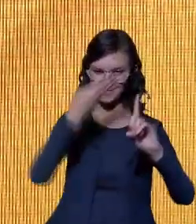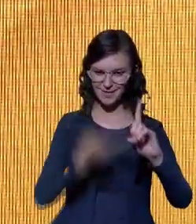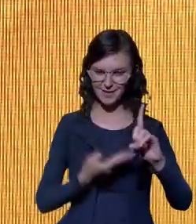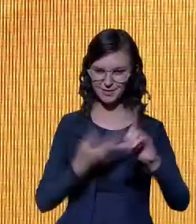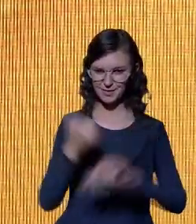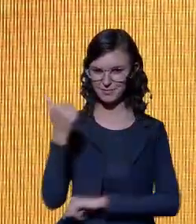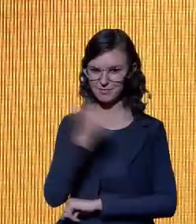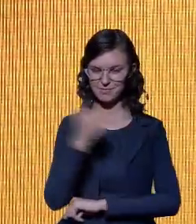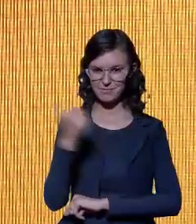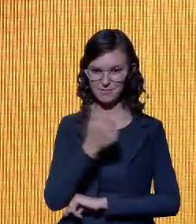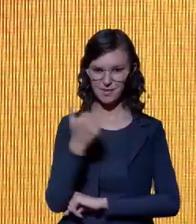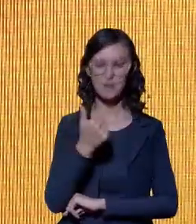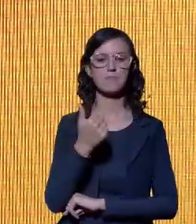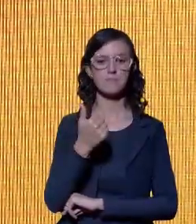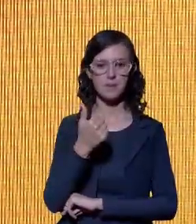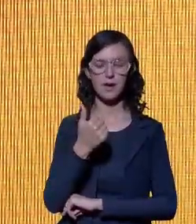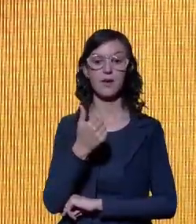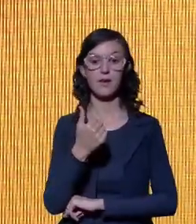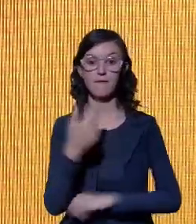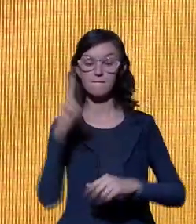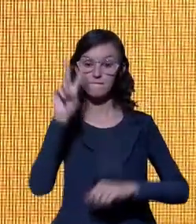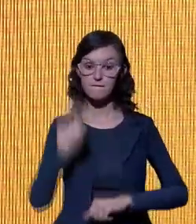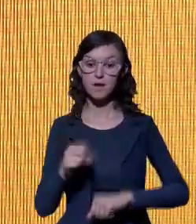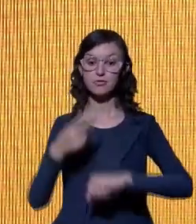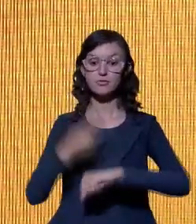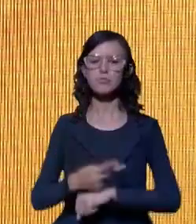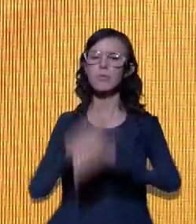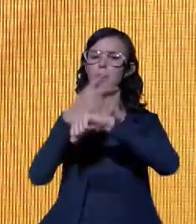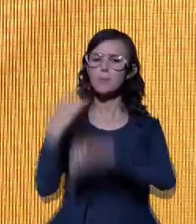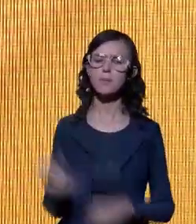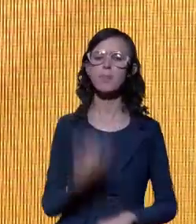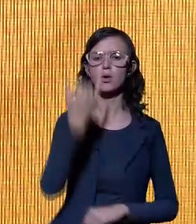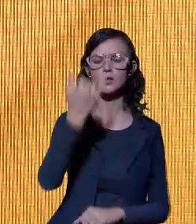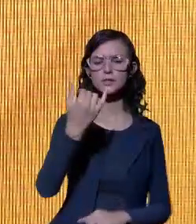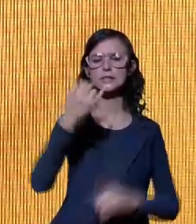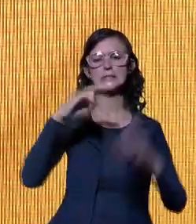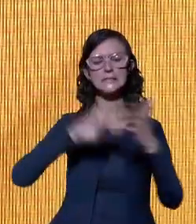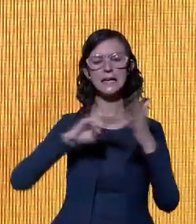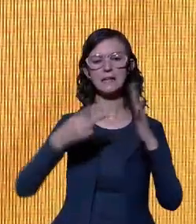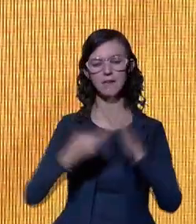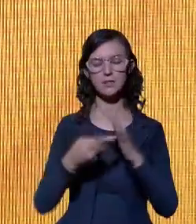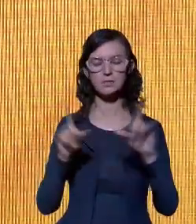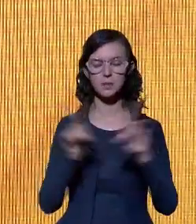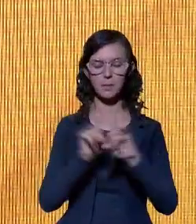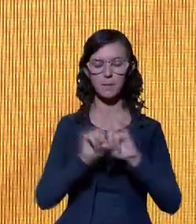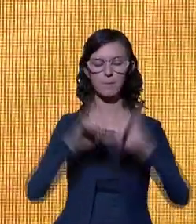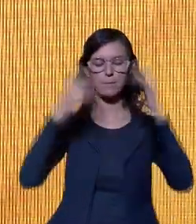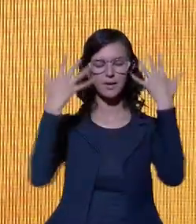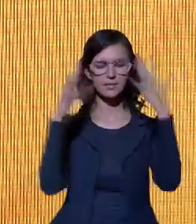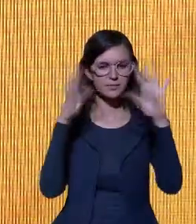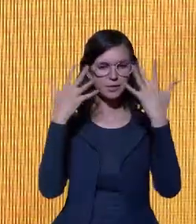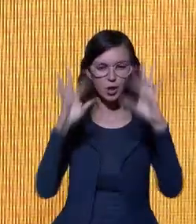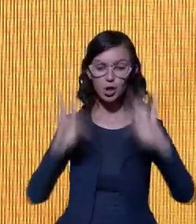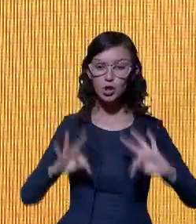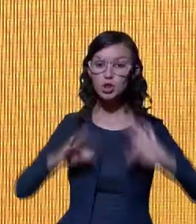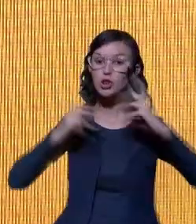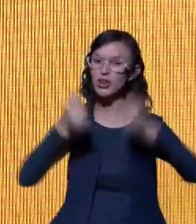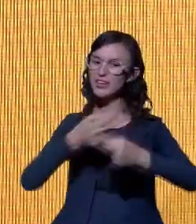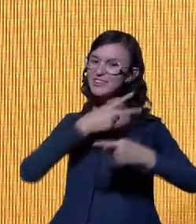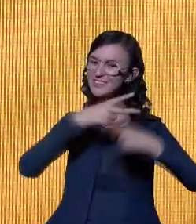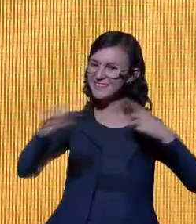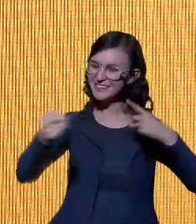que é a primeira edição desse prêmio tão importante e significativo. Claro que parabenizamos também todos os